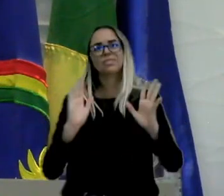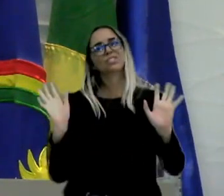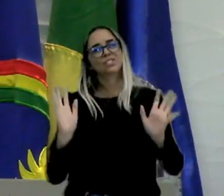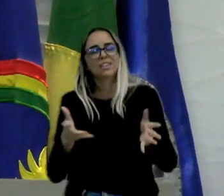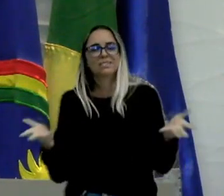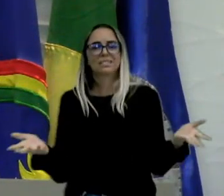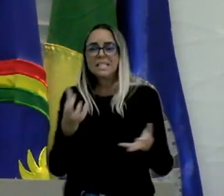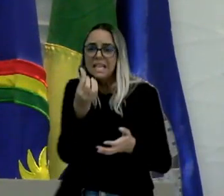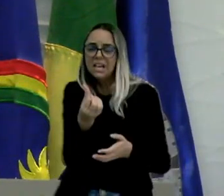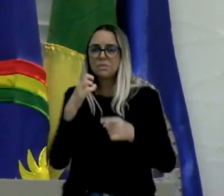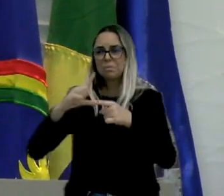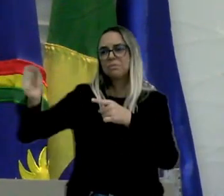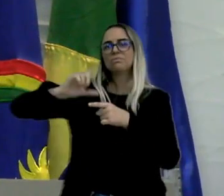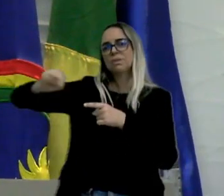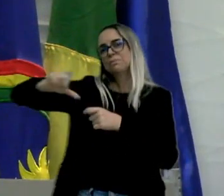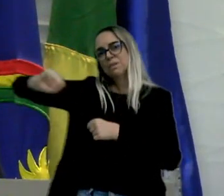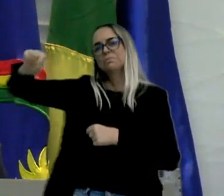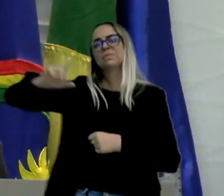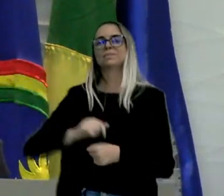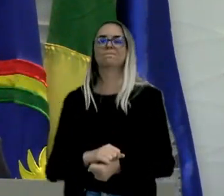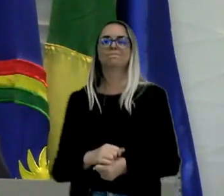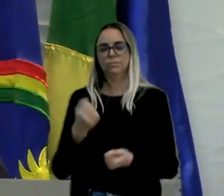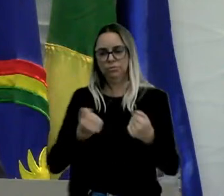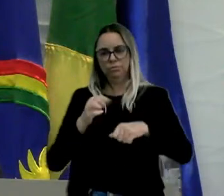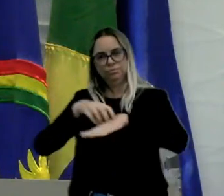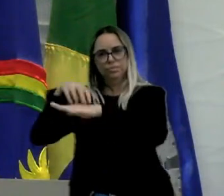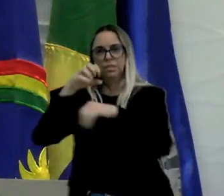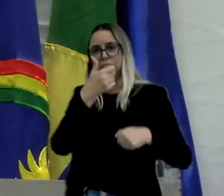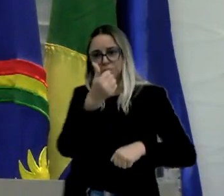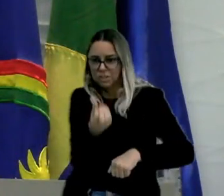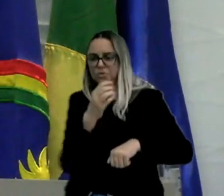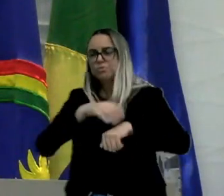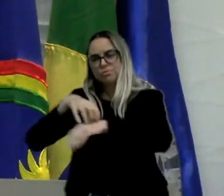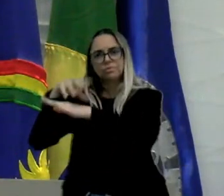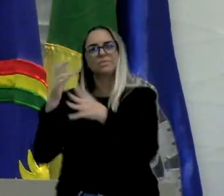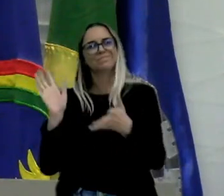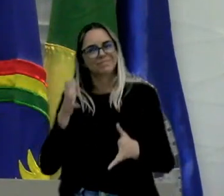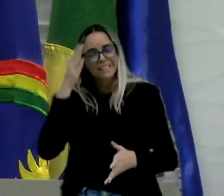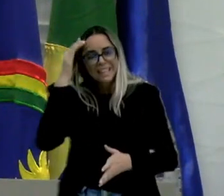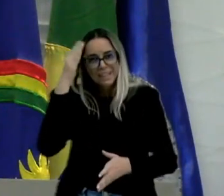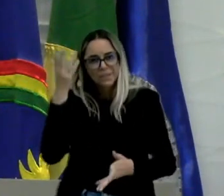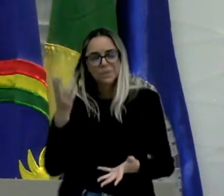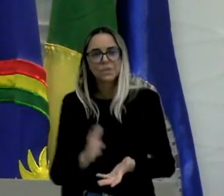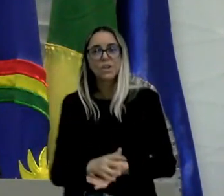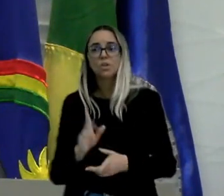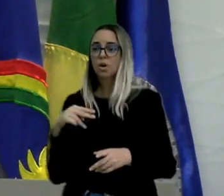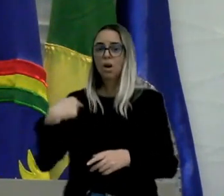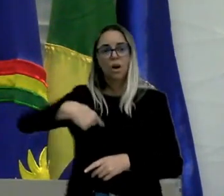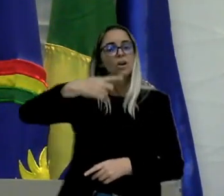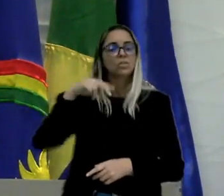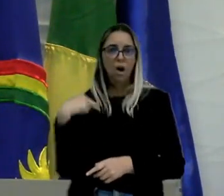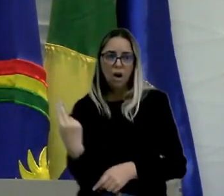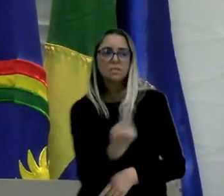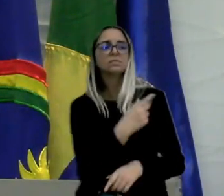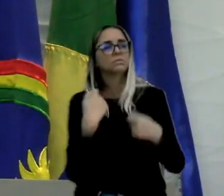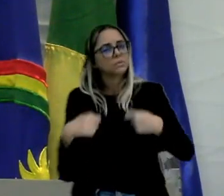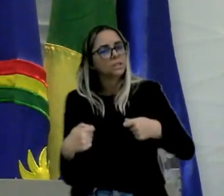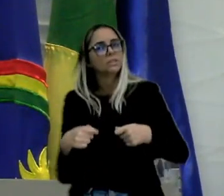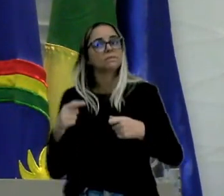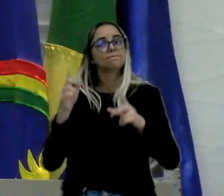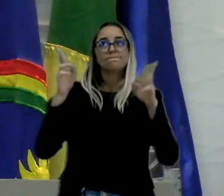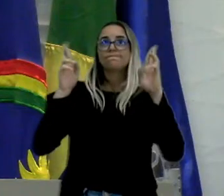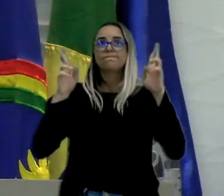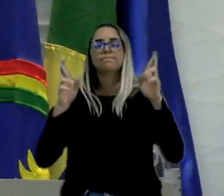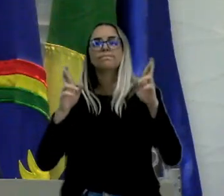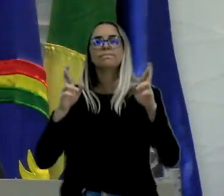teve segunda de gestantes tá entendendo Então a gente tem que torcer que funcione sim